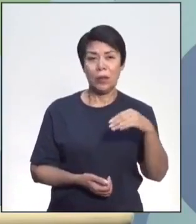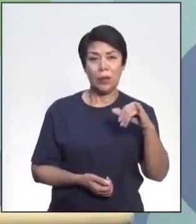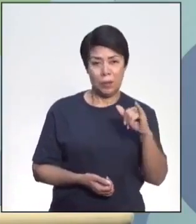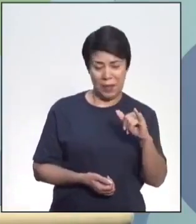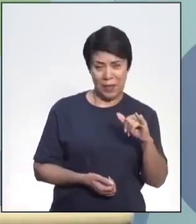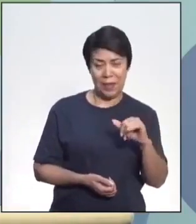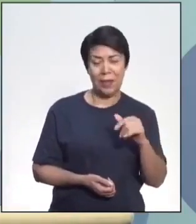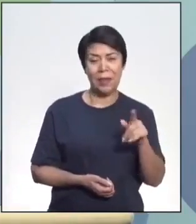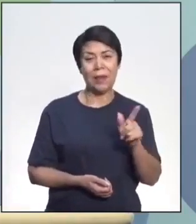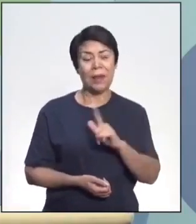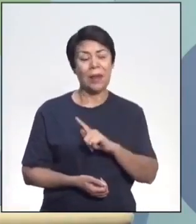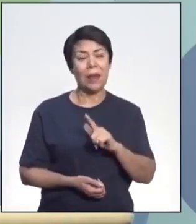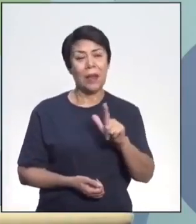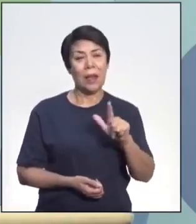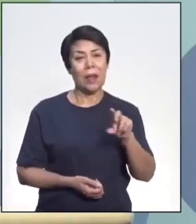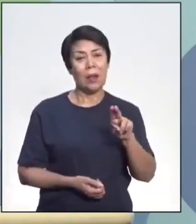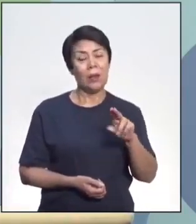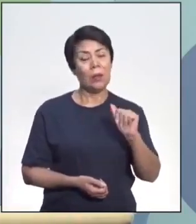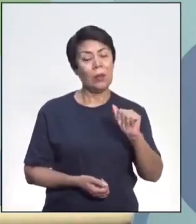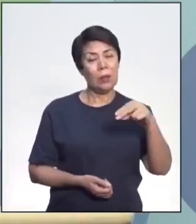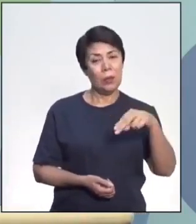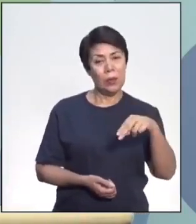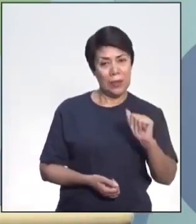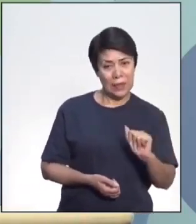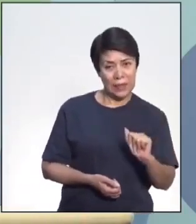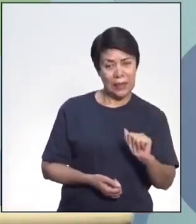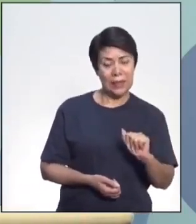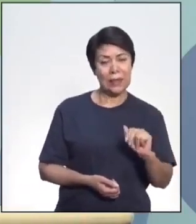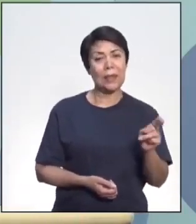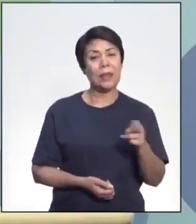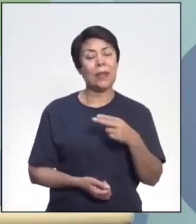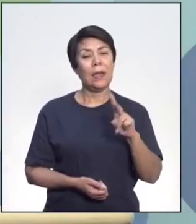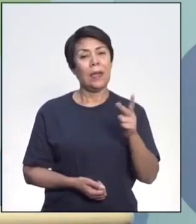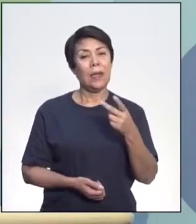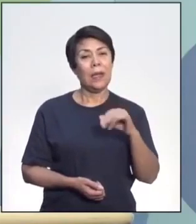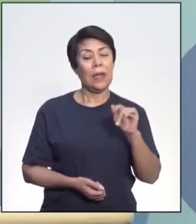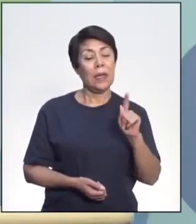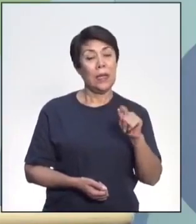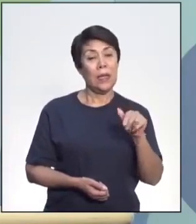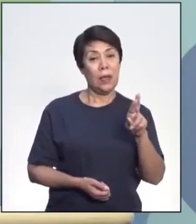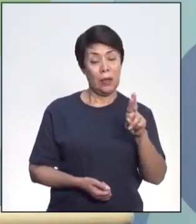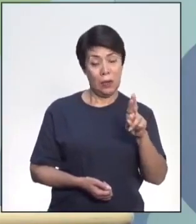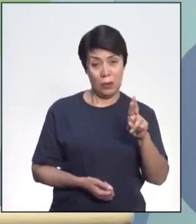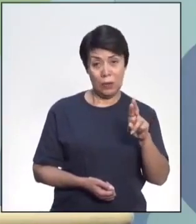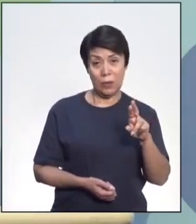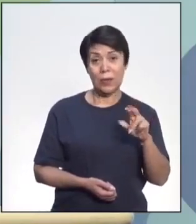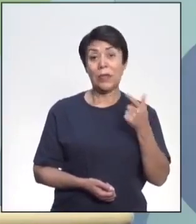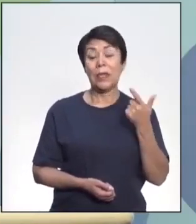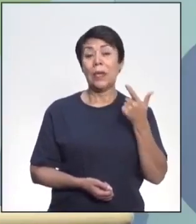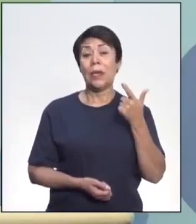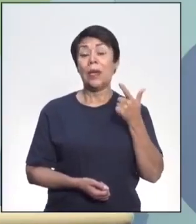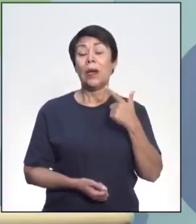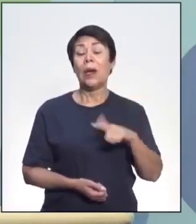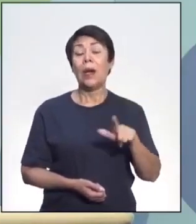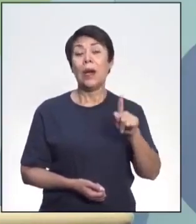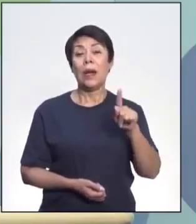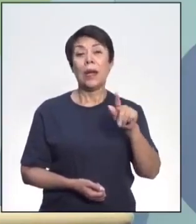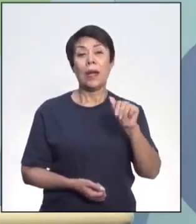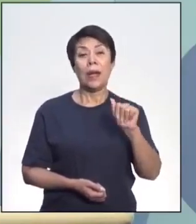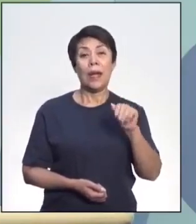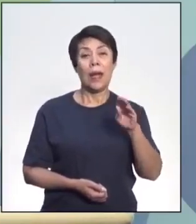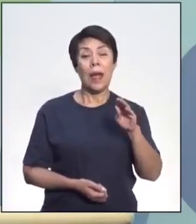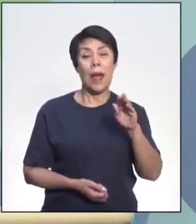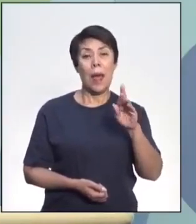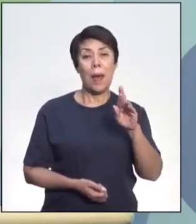Mi, Luana, Igor Barbosa, a outra